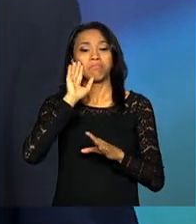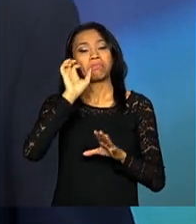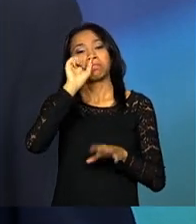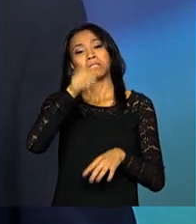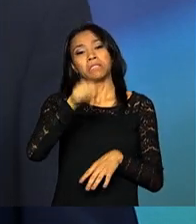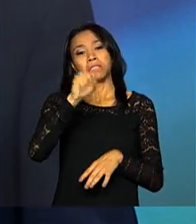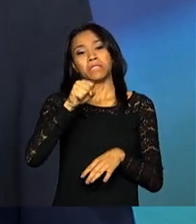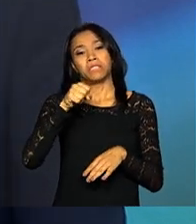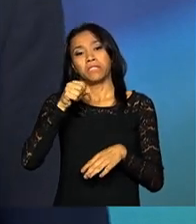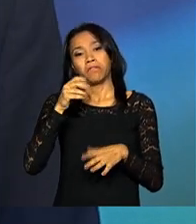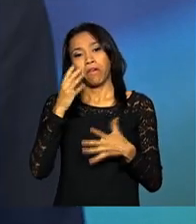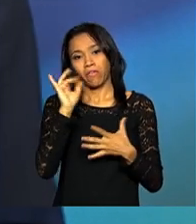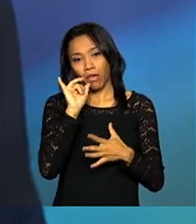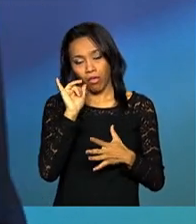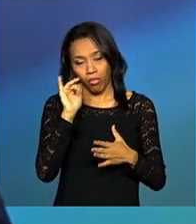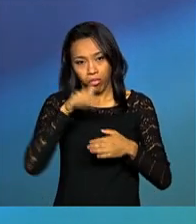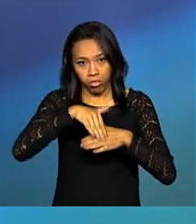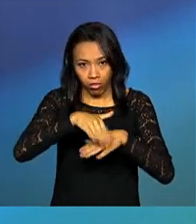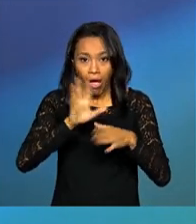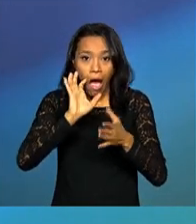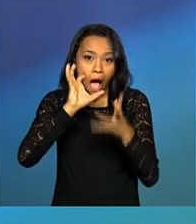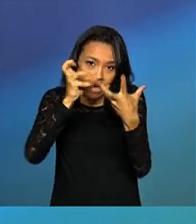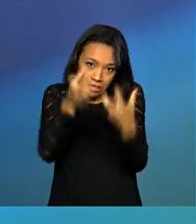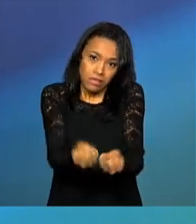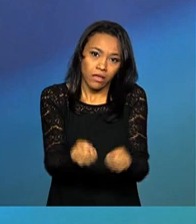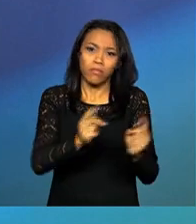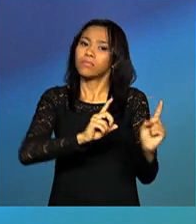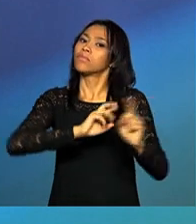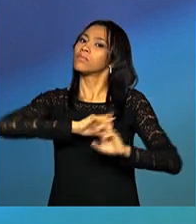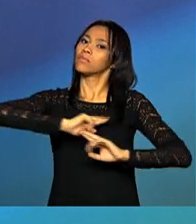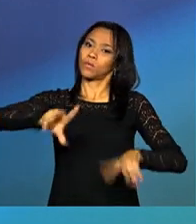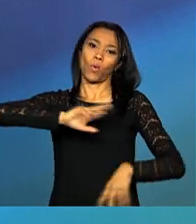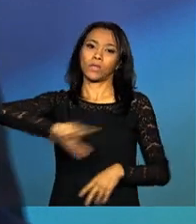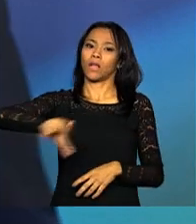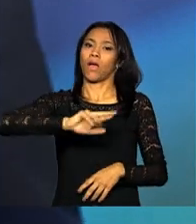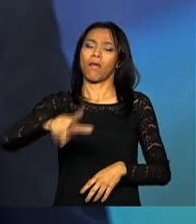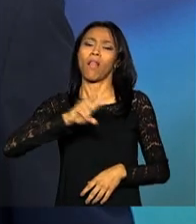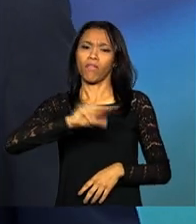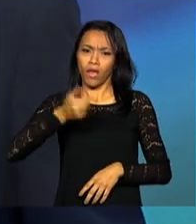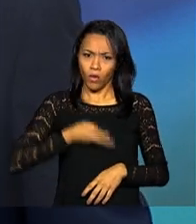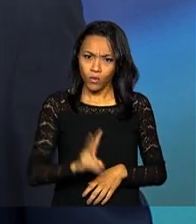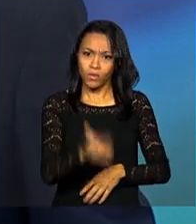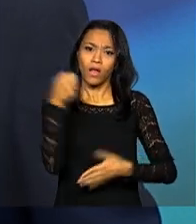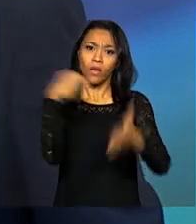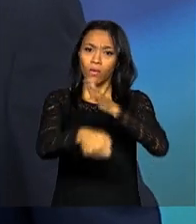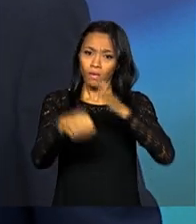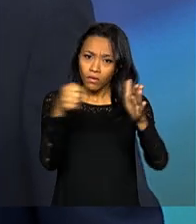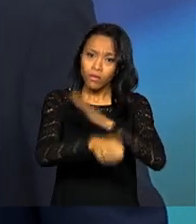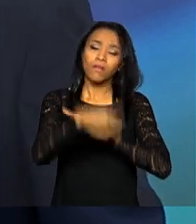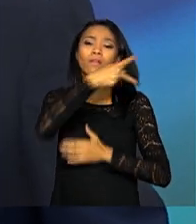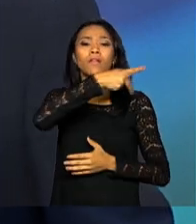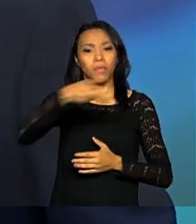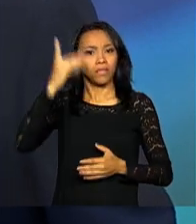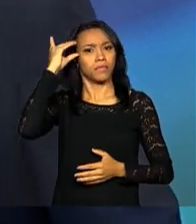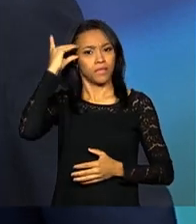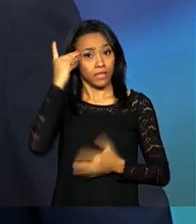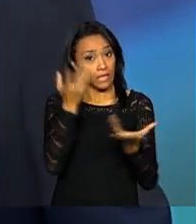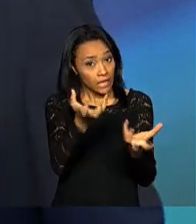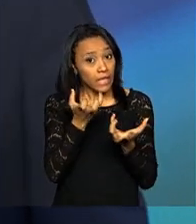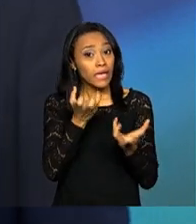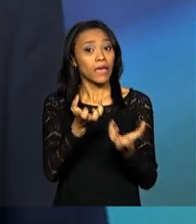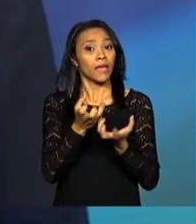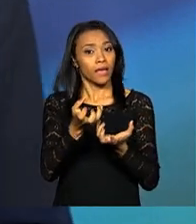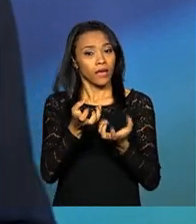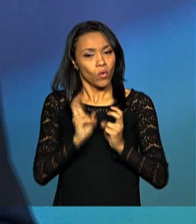Ela lutará com todos aqueles que defendem a democracia no Brasil. Ela lutará com todos aqueles que querem a manutenção do Estado de